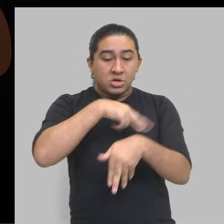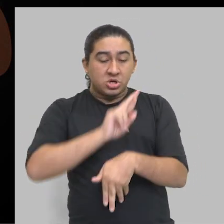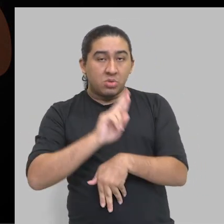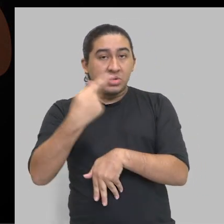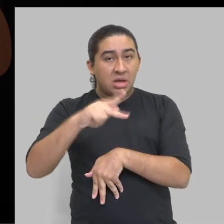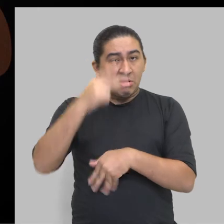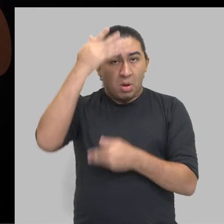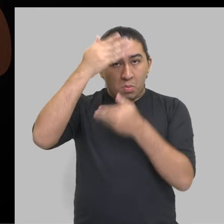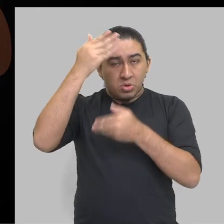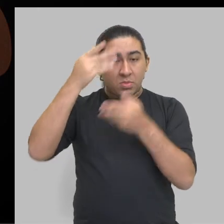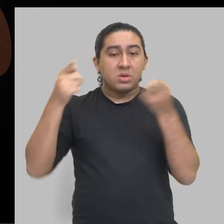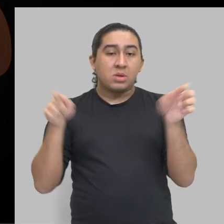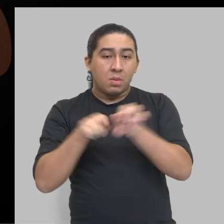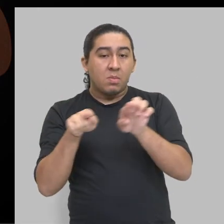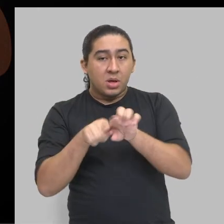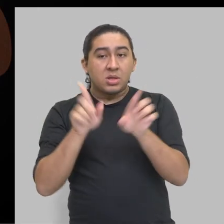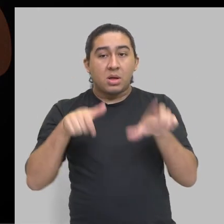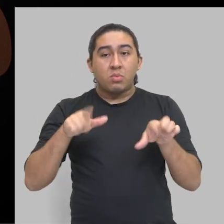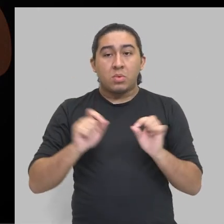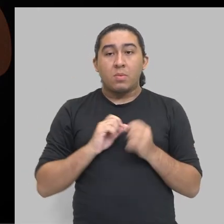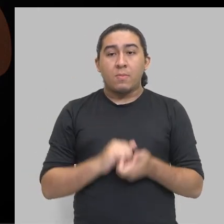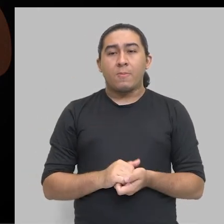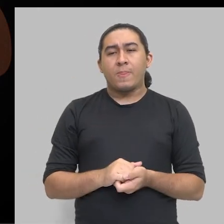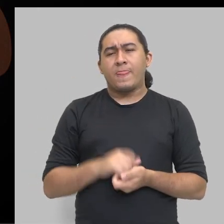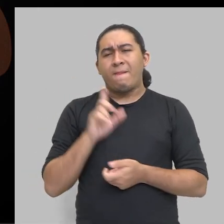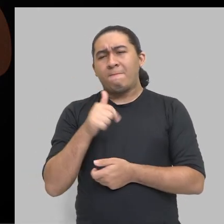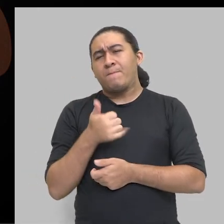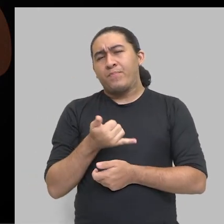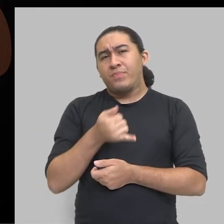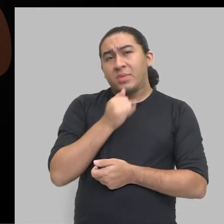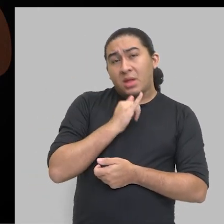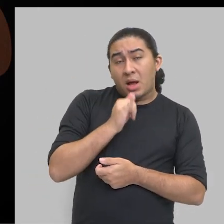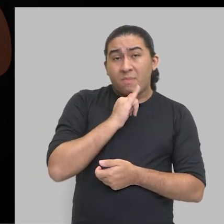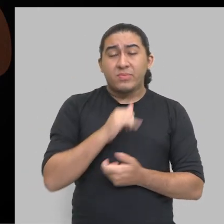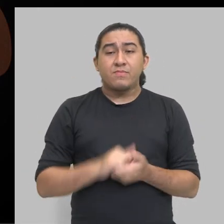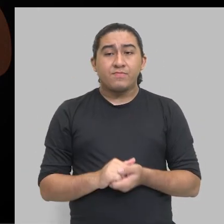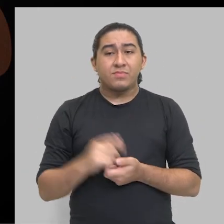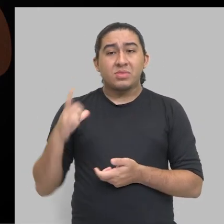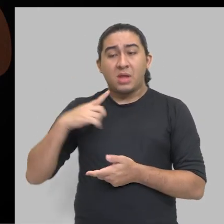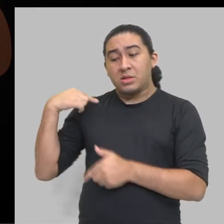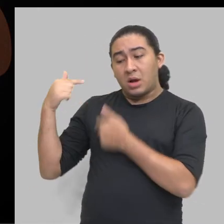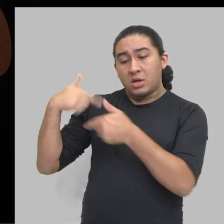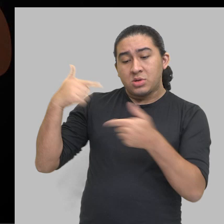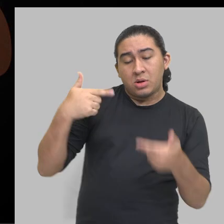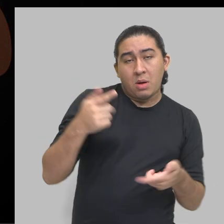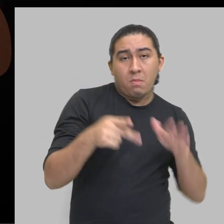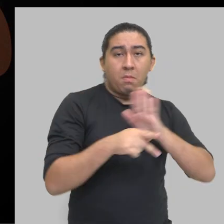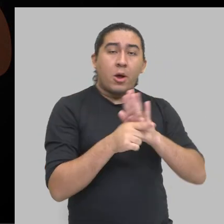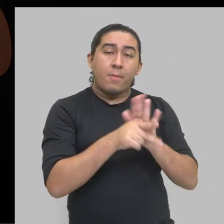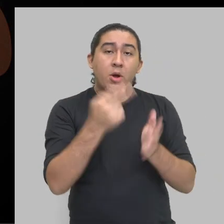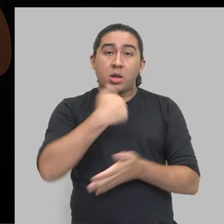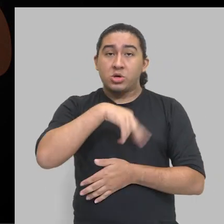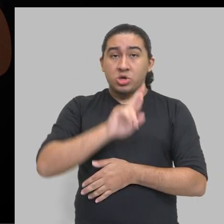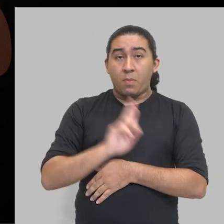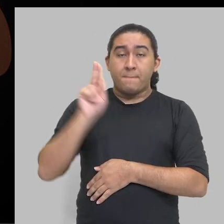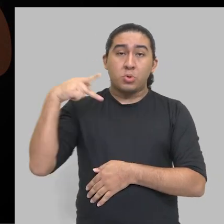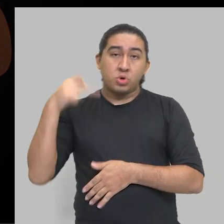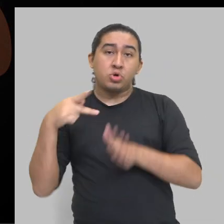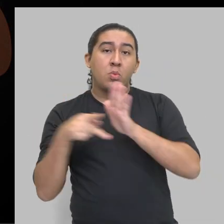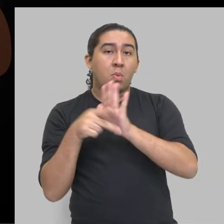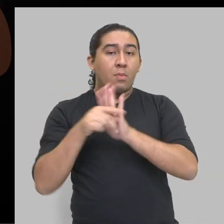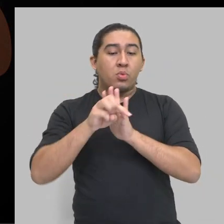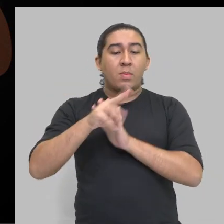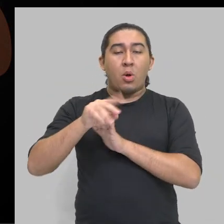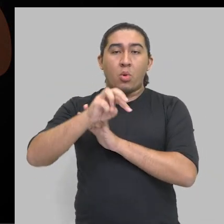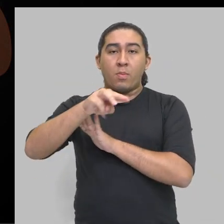religião muçulmana, ele é vamos dizer assim, um descendente, político e religioso de